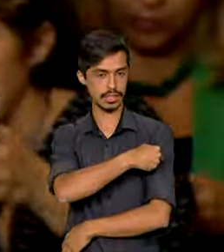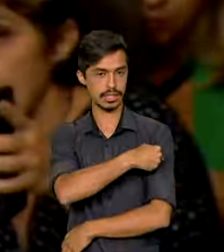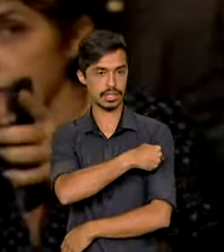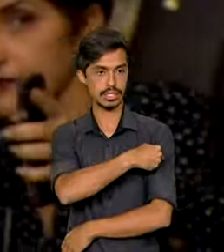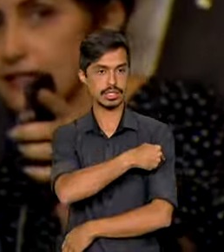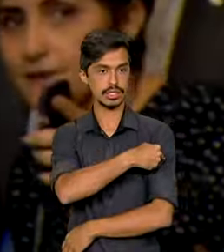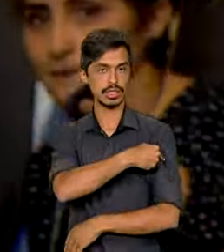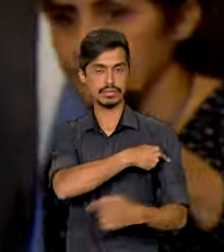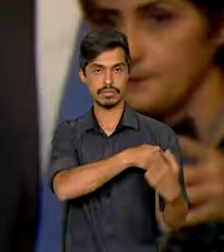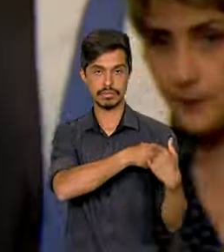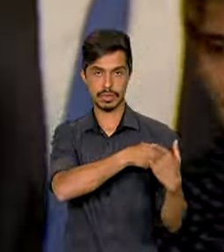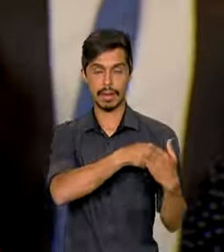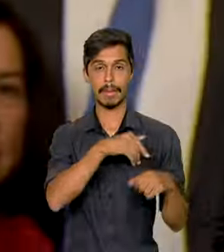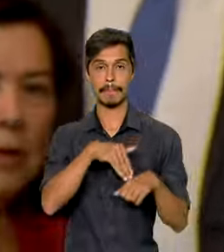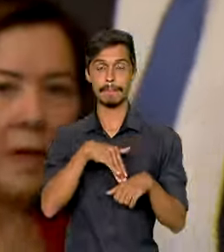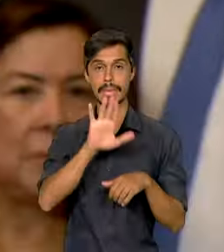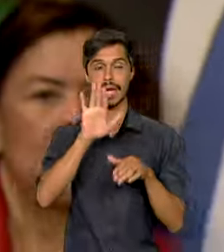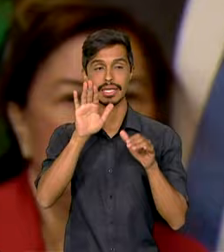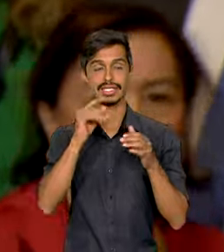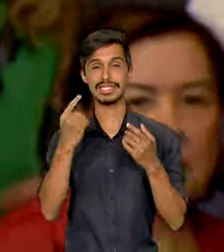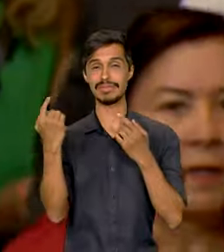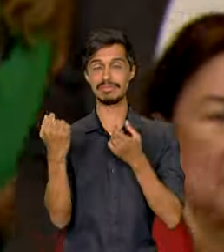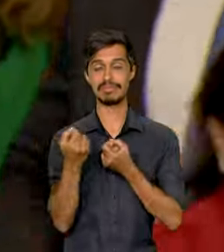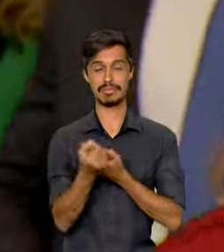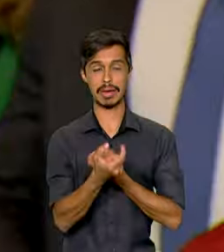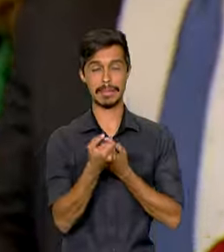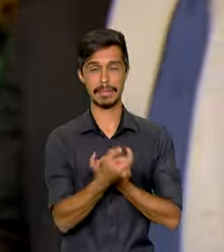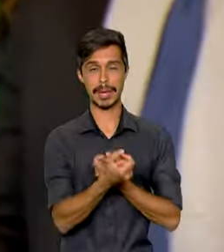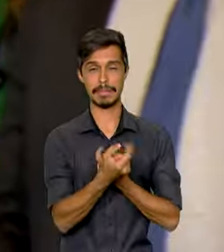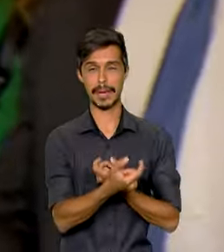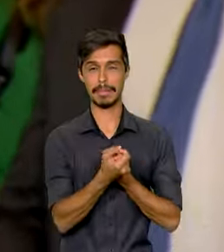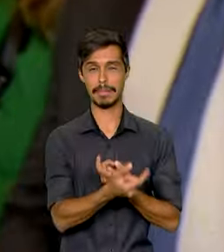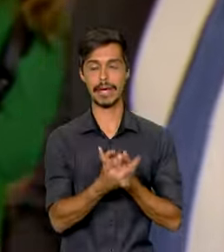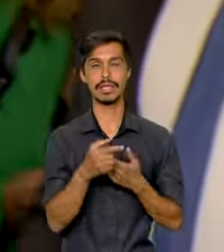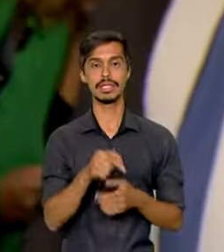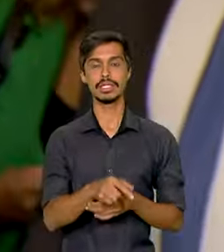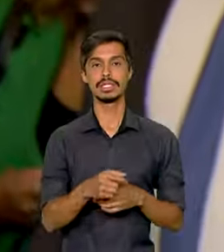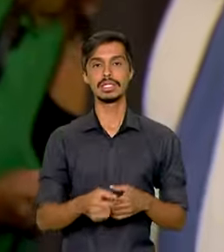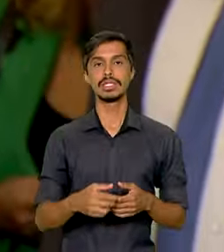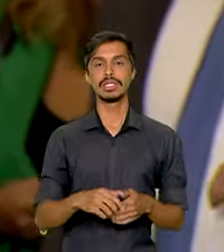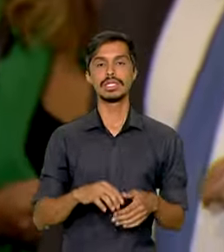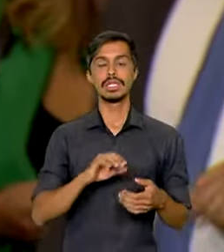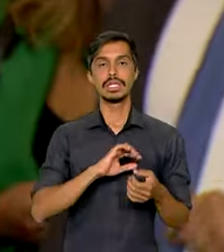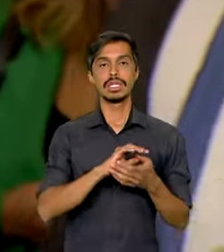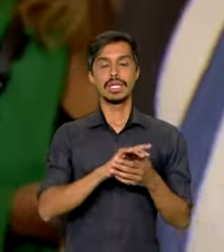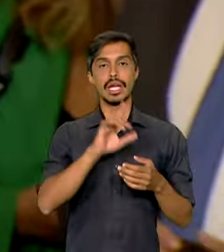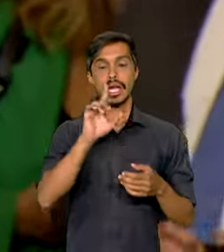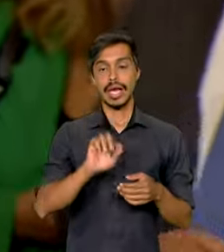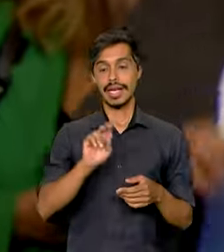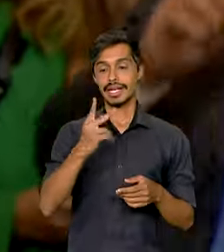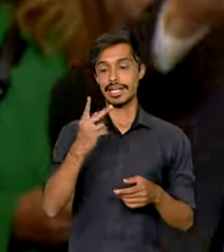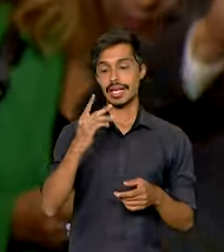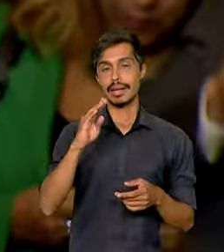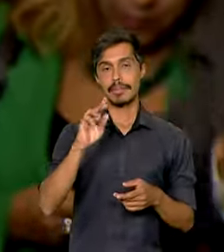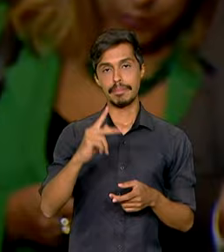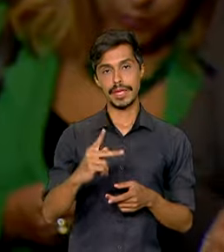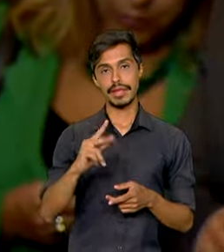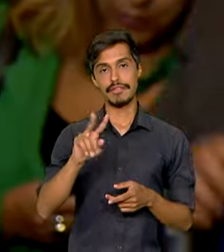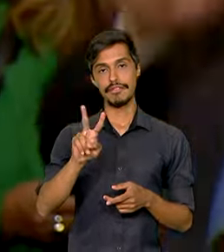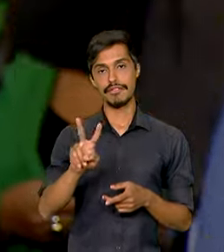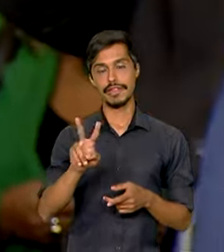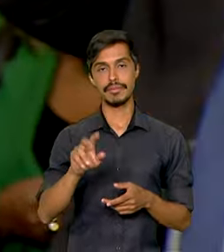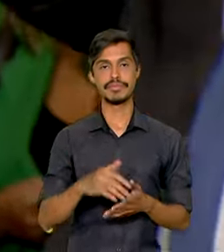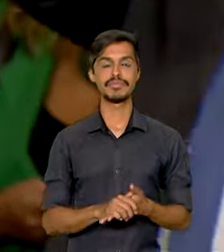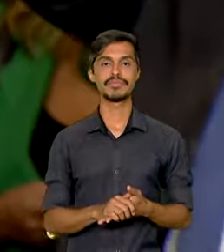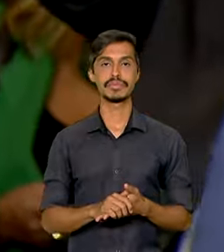foi mais alvo de fake news, além da vacina de Covid-19, foi a vacina de HPV,